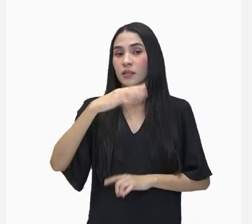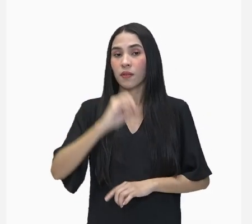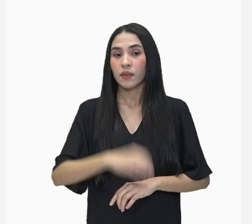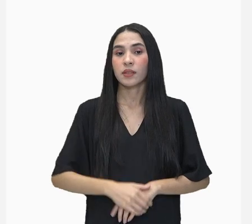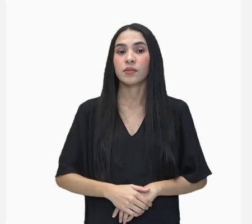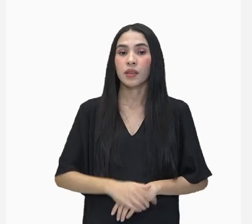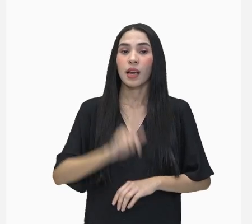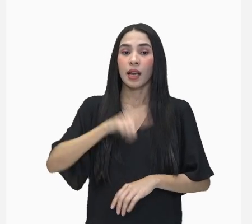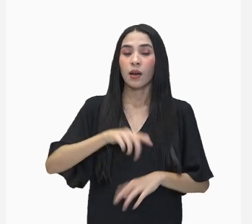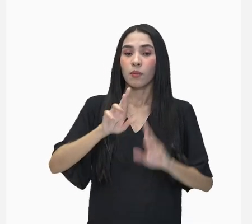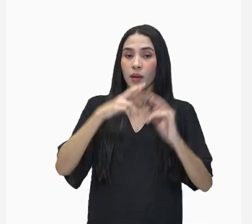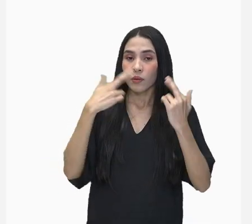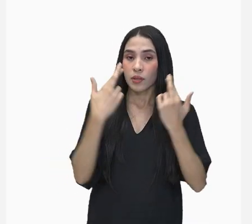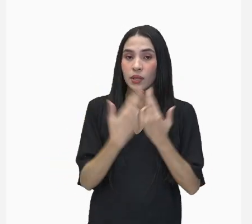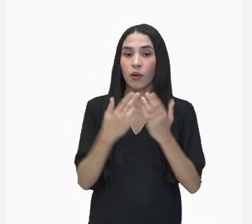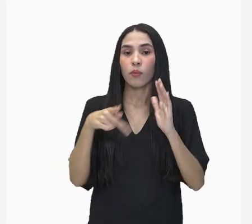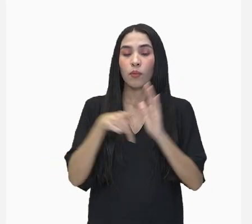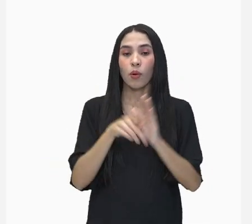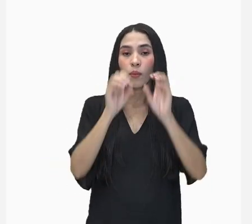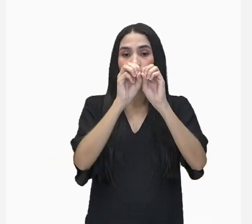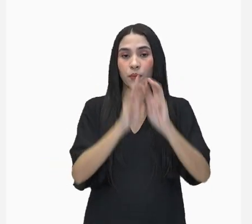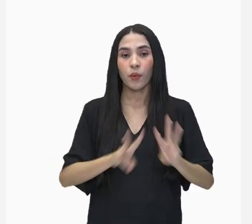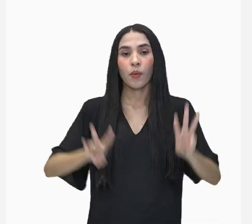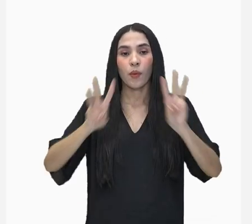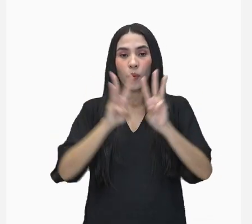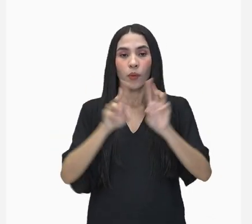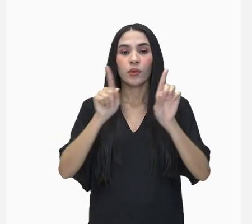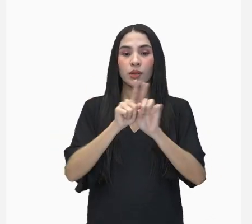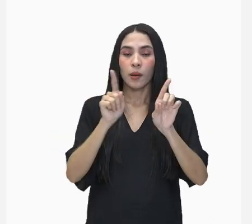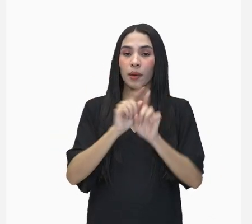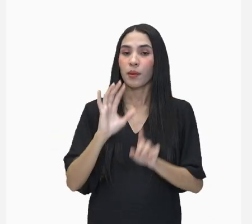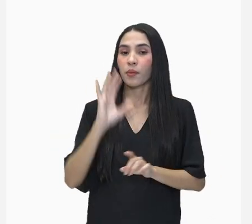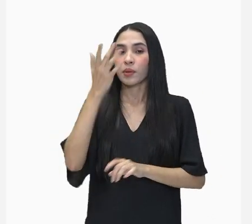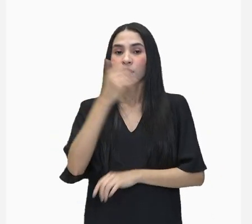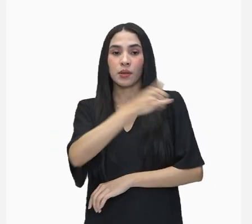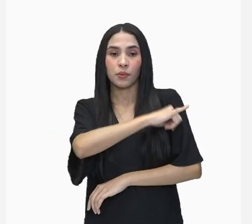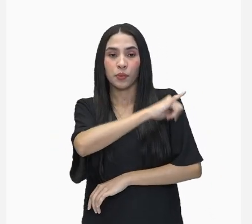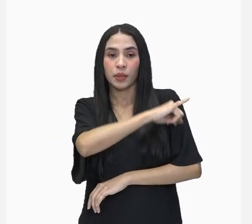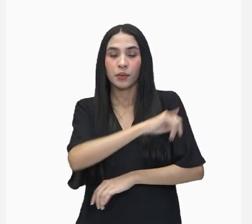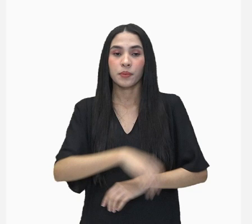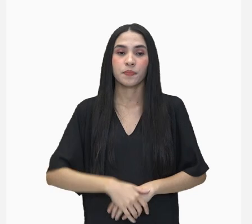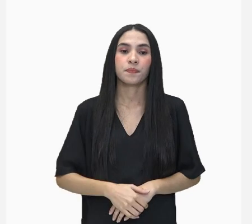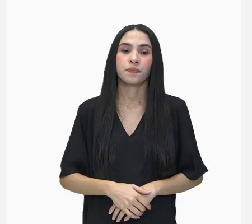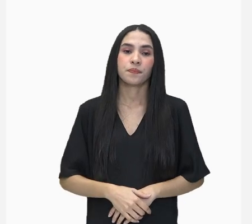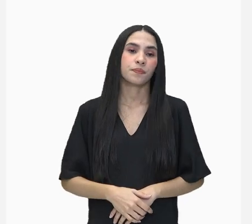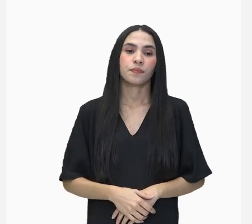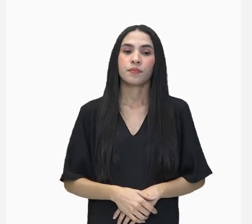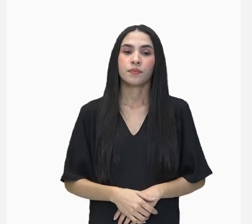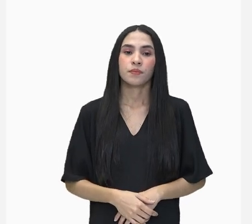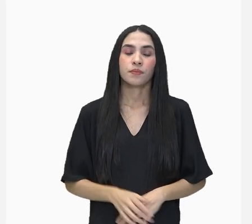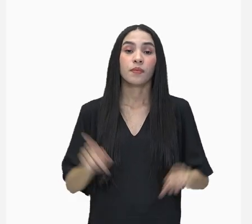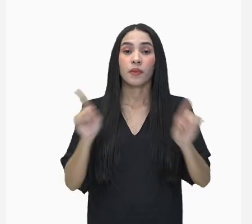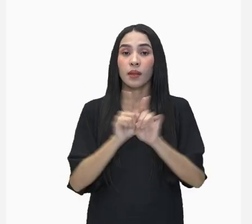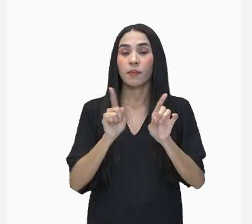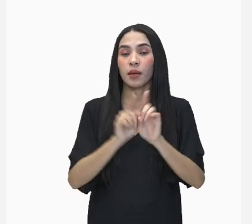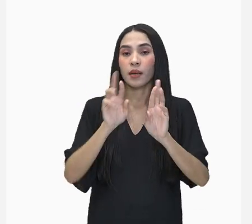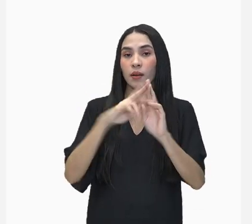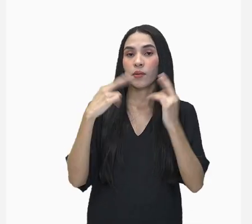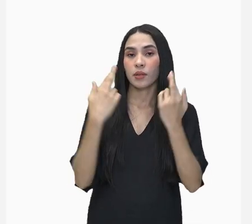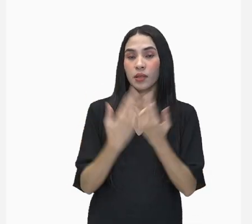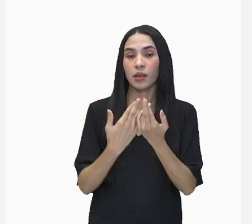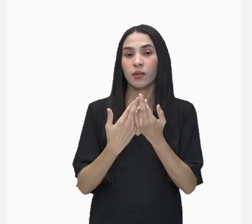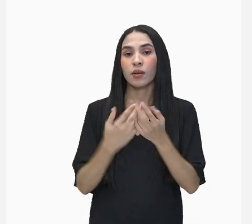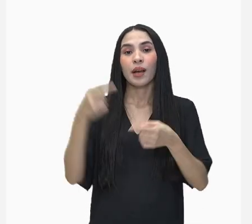Nações Unidas sobre o Desenvolvimento Sustentável, que também foi realizada no Rio de Janeiro, tá? Foram as conferências aí que